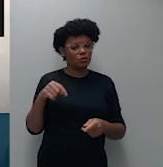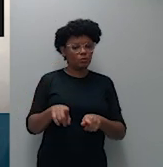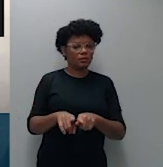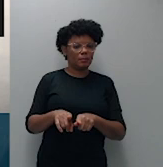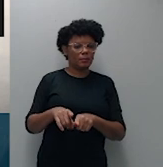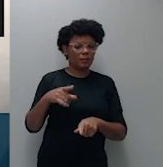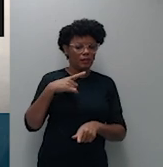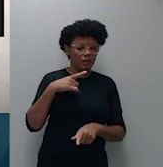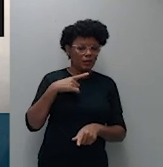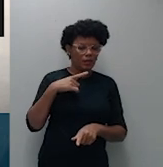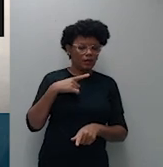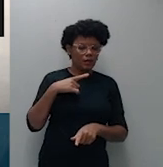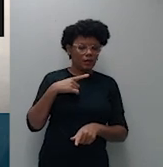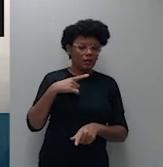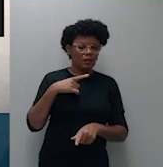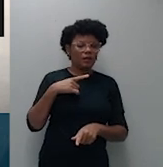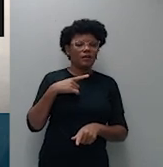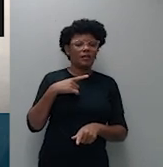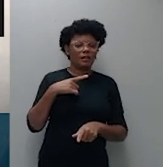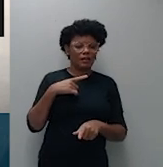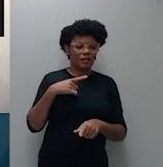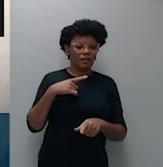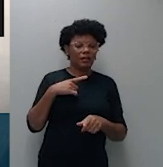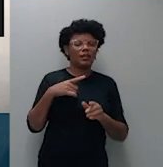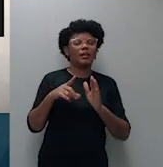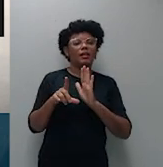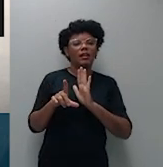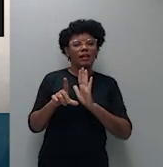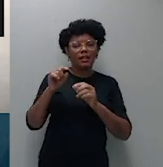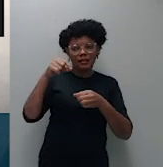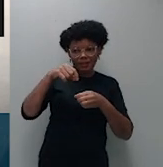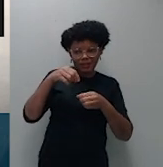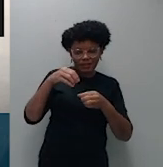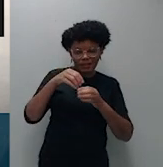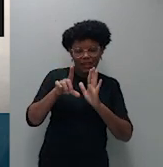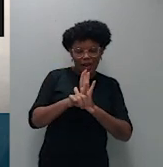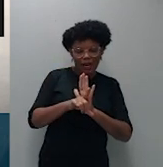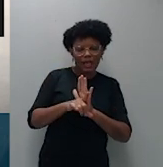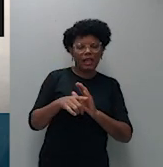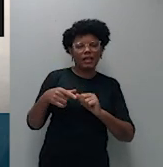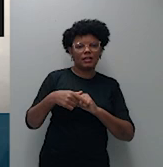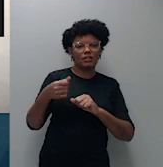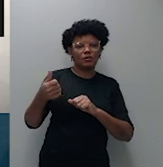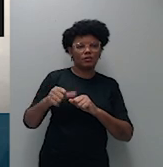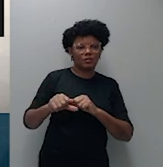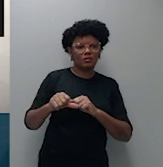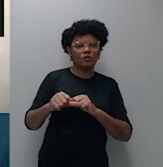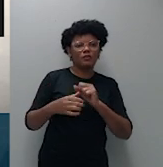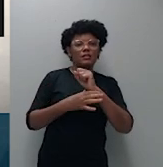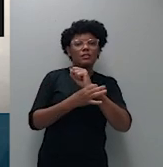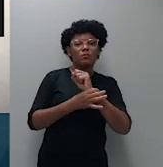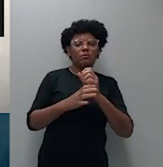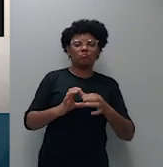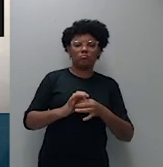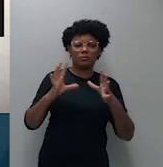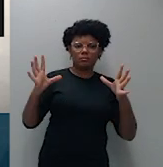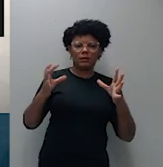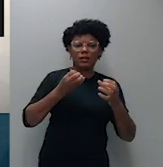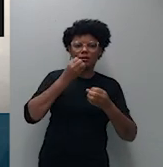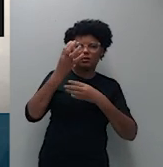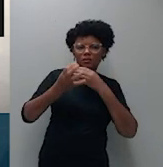dispositivo legal no Marco civil da internet no intuito de assegurar a liberdade de expressão